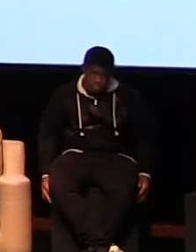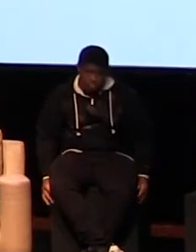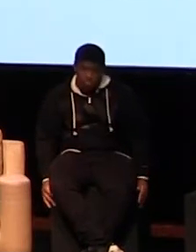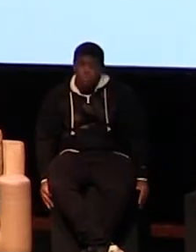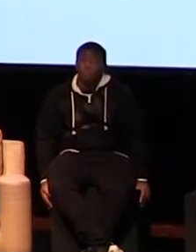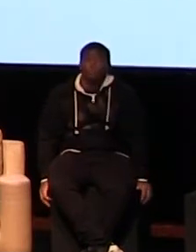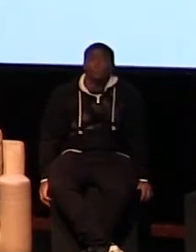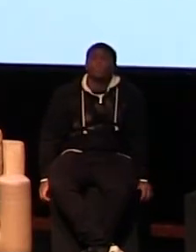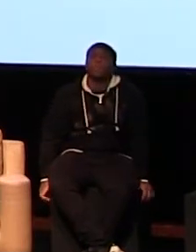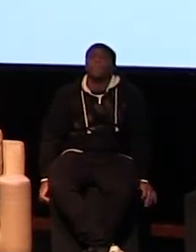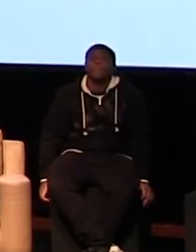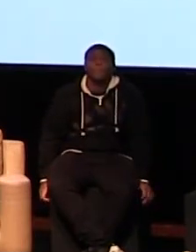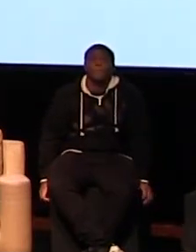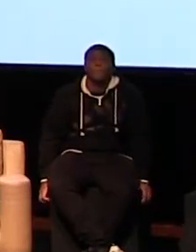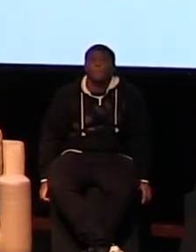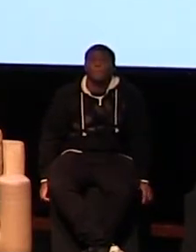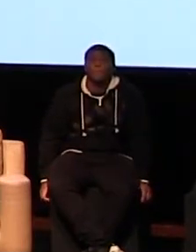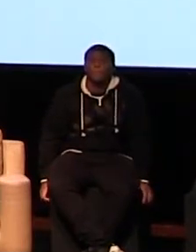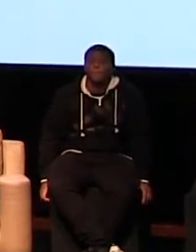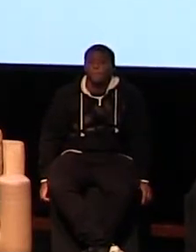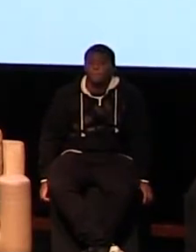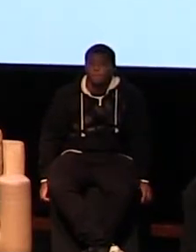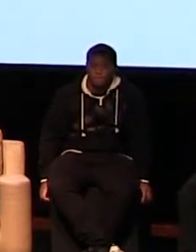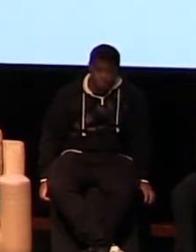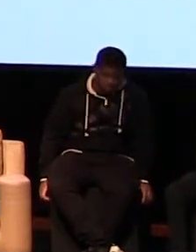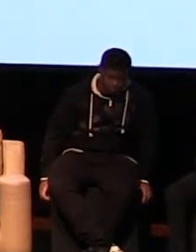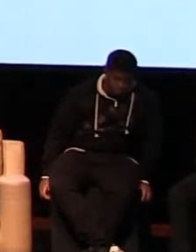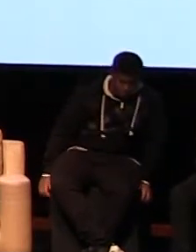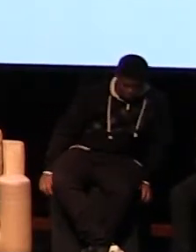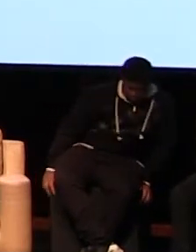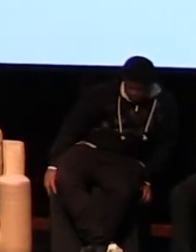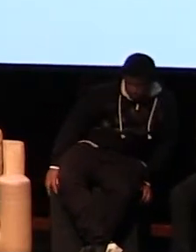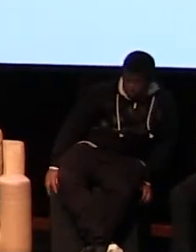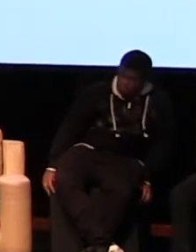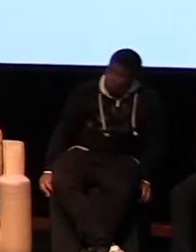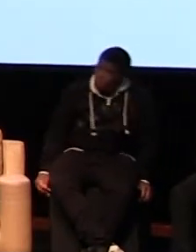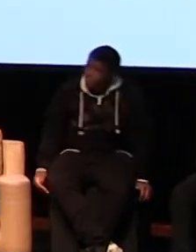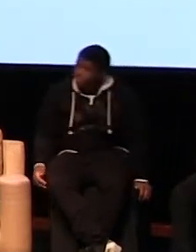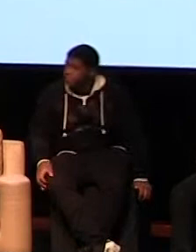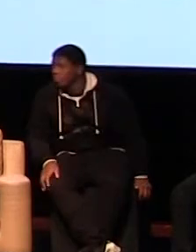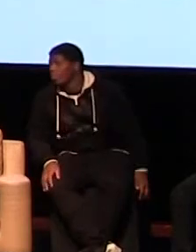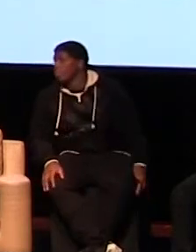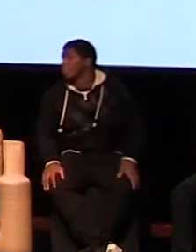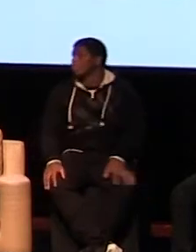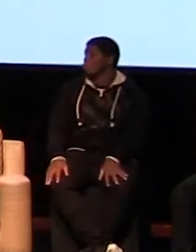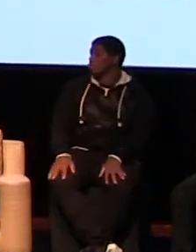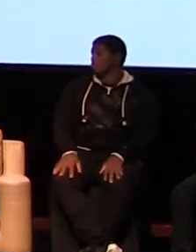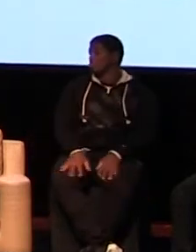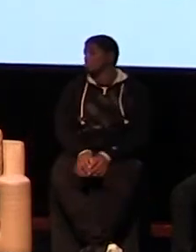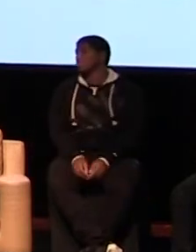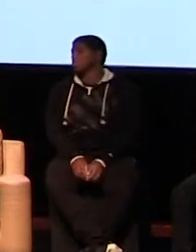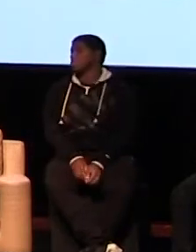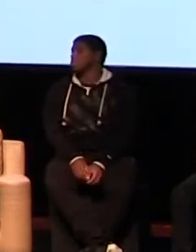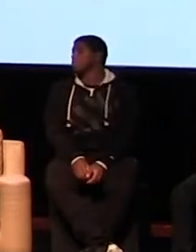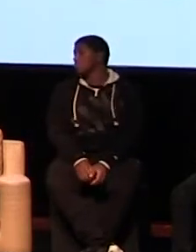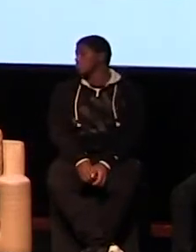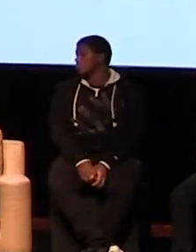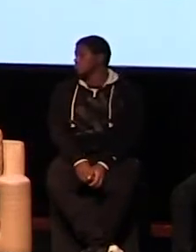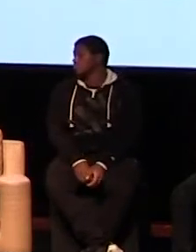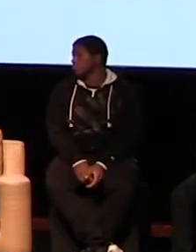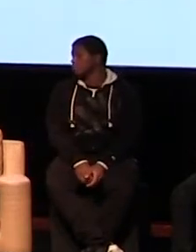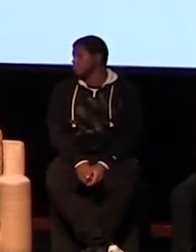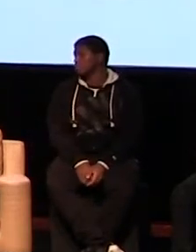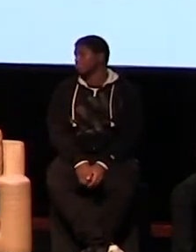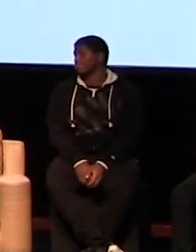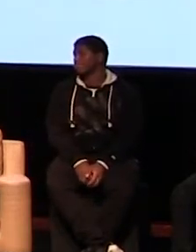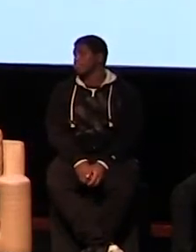Né? Então, qual é a grande compreensão que ele tem sobre respeito? Então, a gente aprendeu que, quando eles